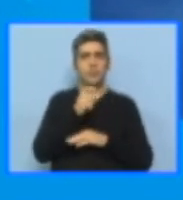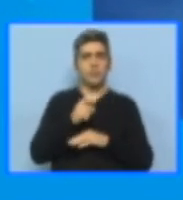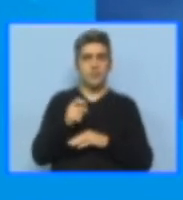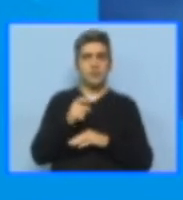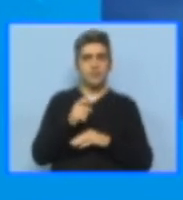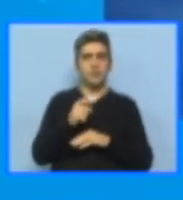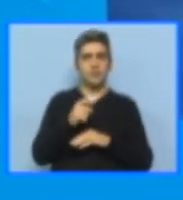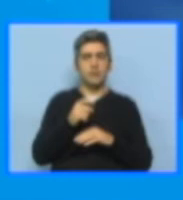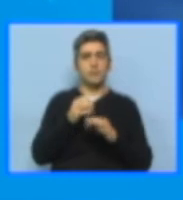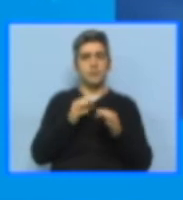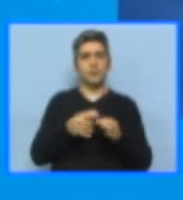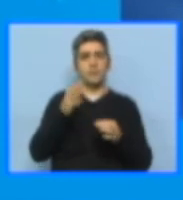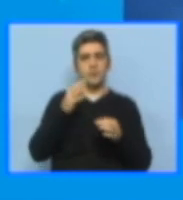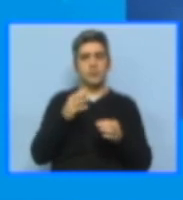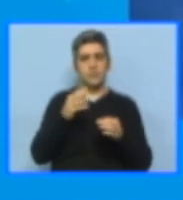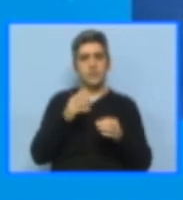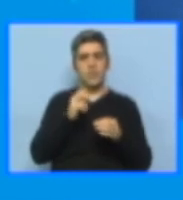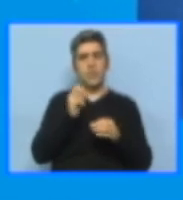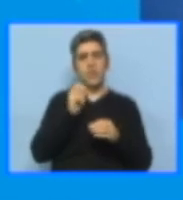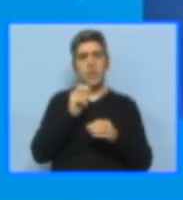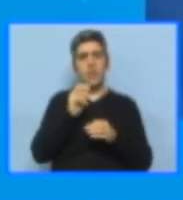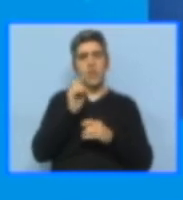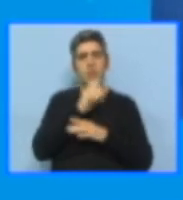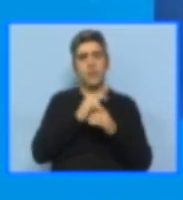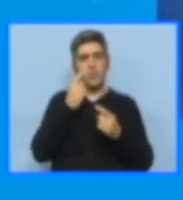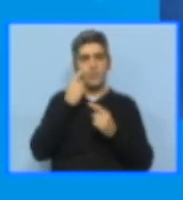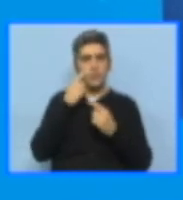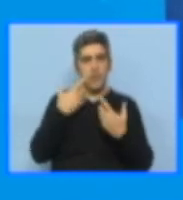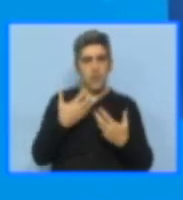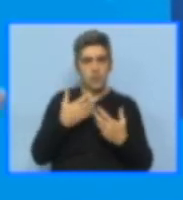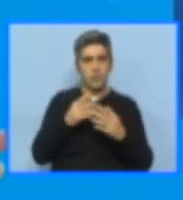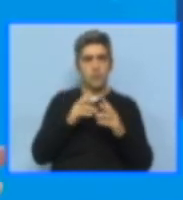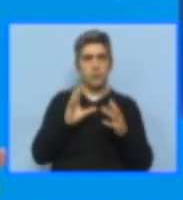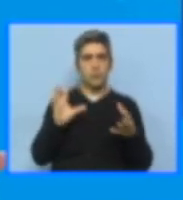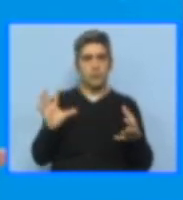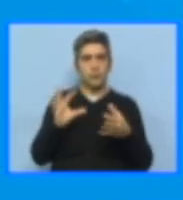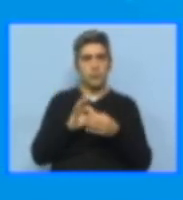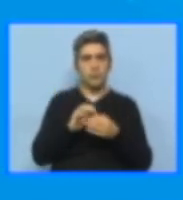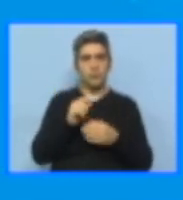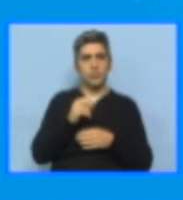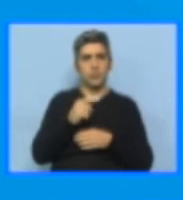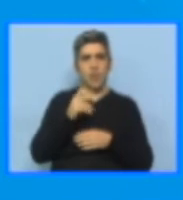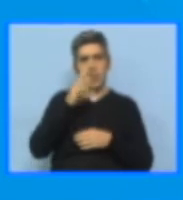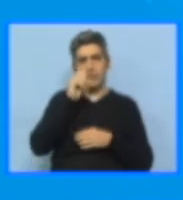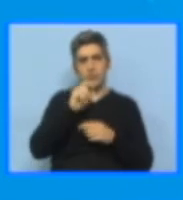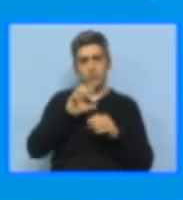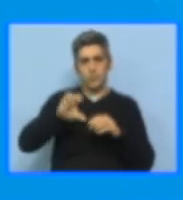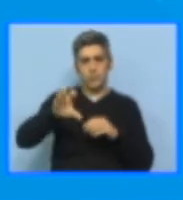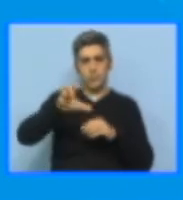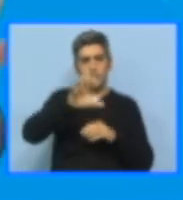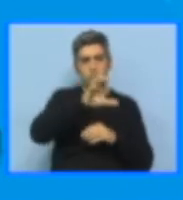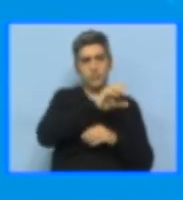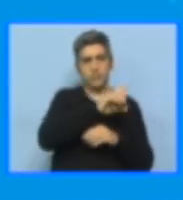é que finalmente estabelece a Europa como a conhecemos hoje. A Europa como um conjunto de Estados-nação que,